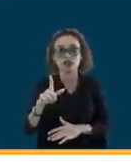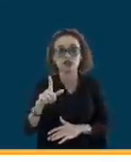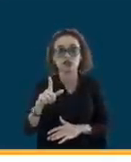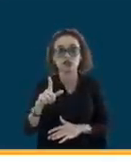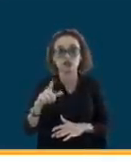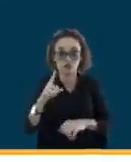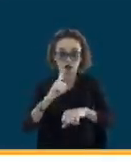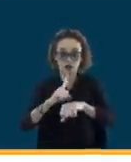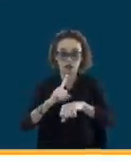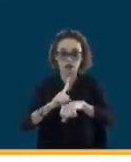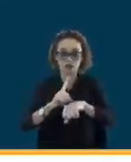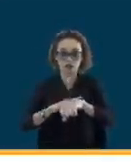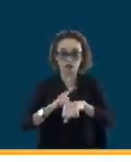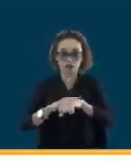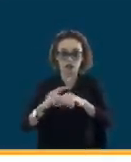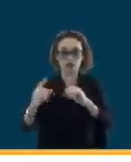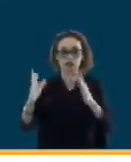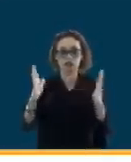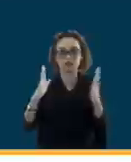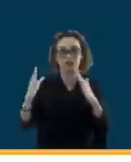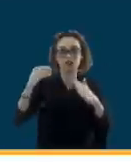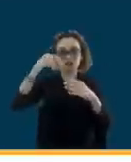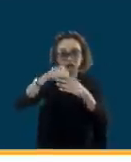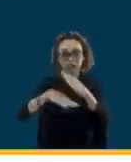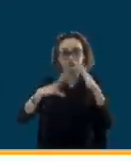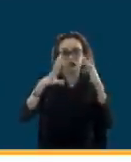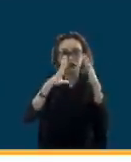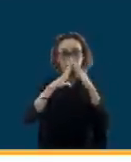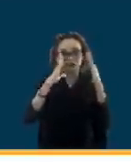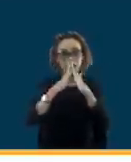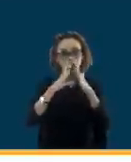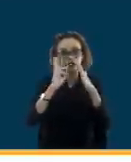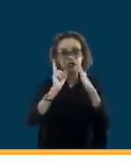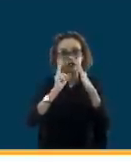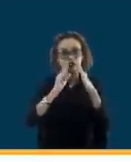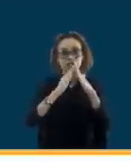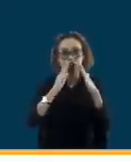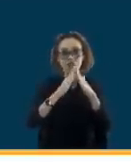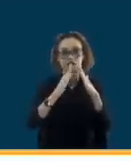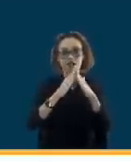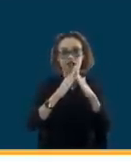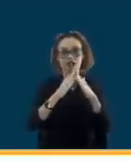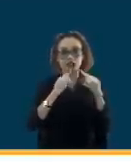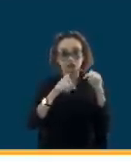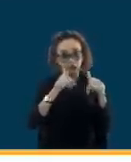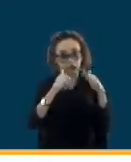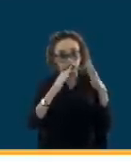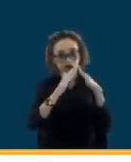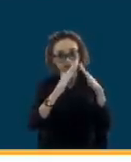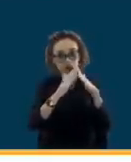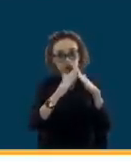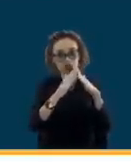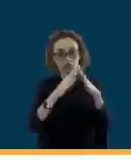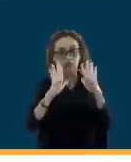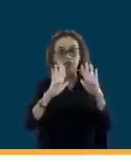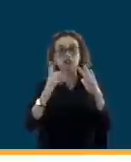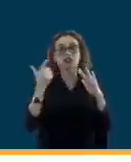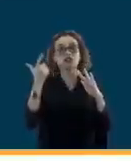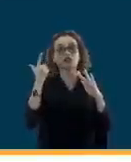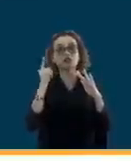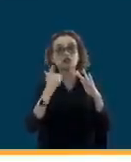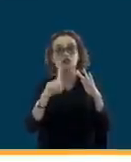vivendo confinamento, que a gente se meteu nesse labirinto, nesse abismo, né? Que a gente consiga, a partir